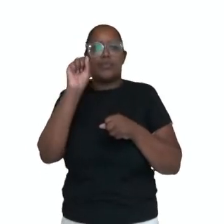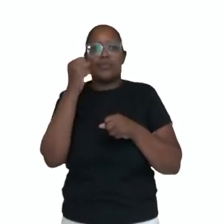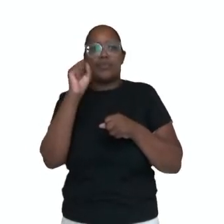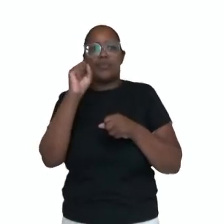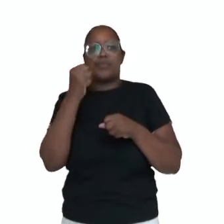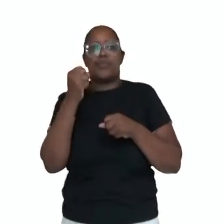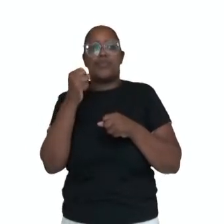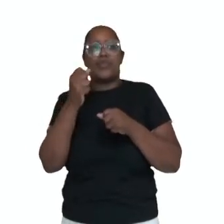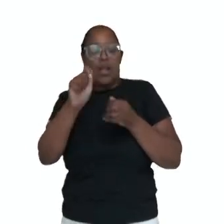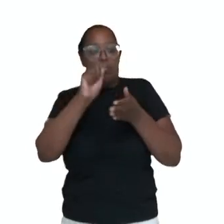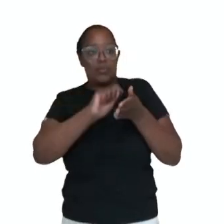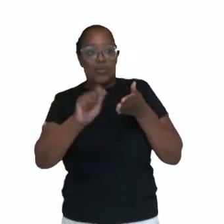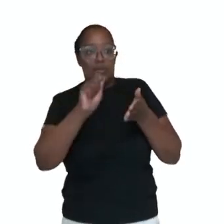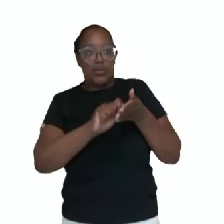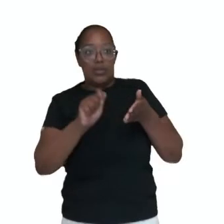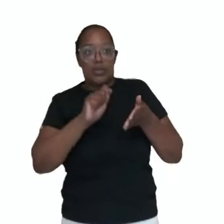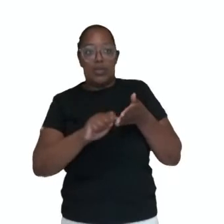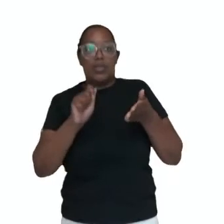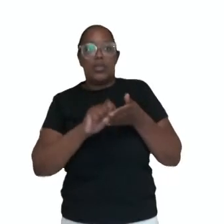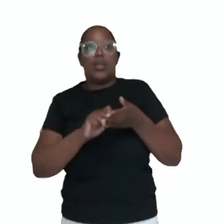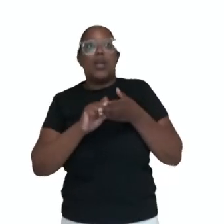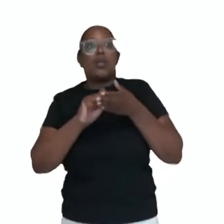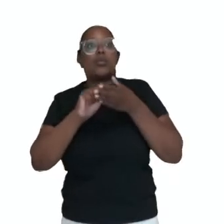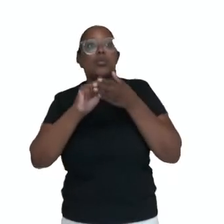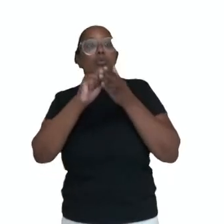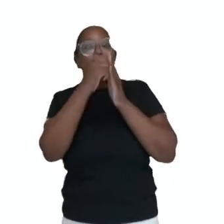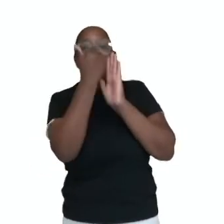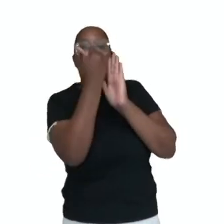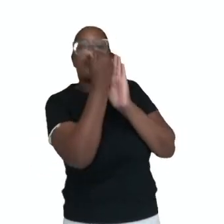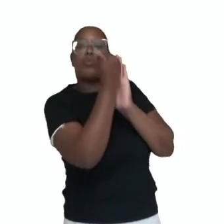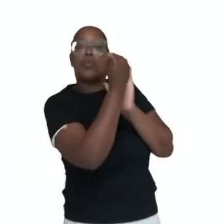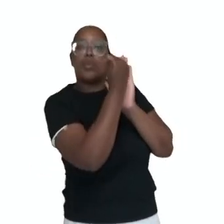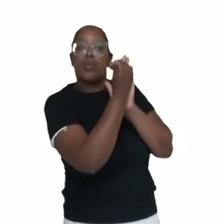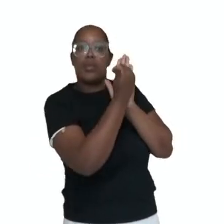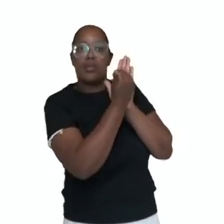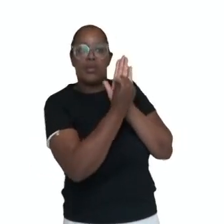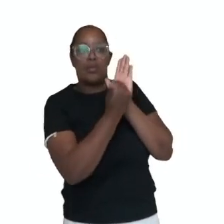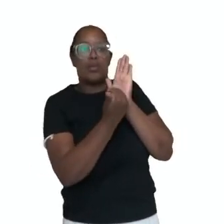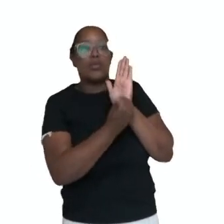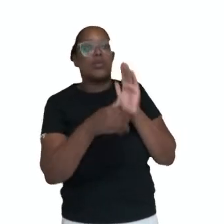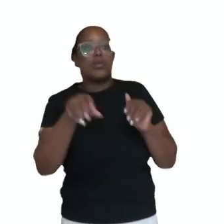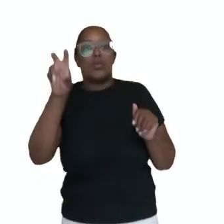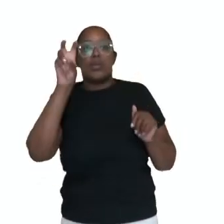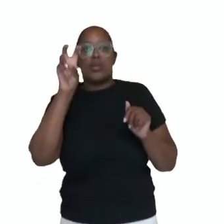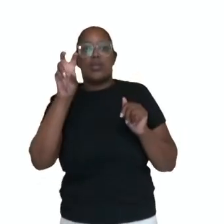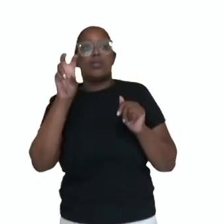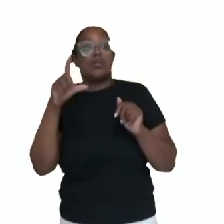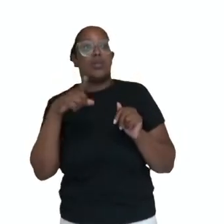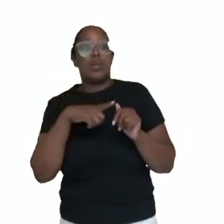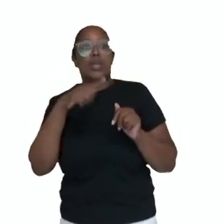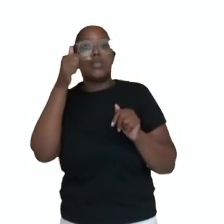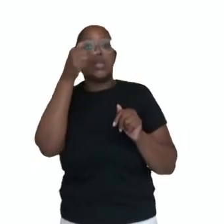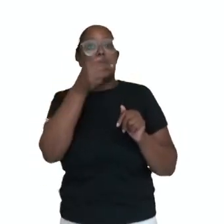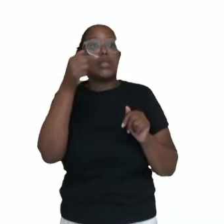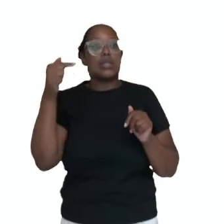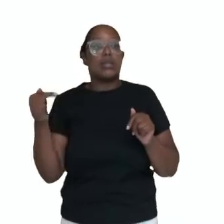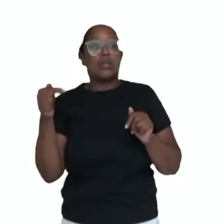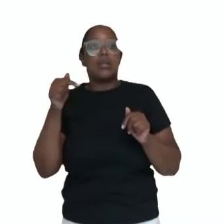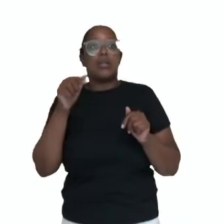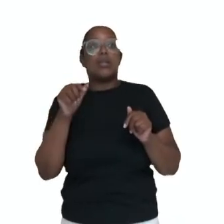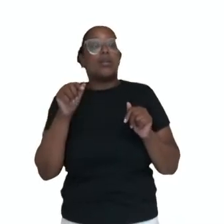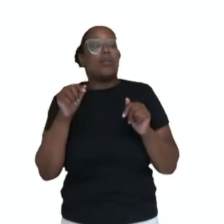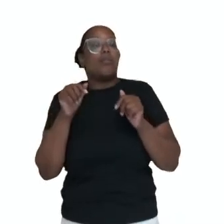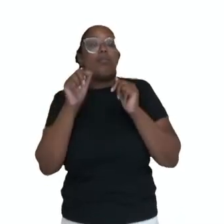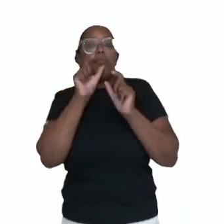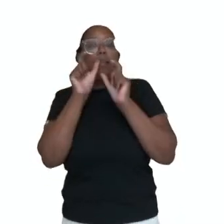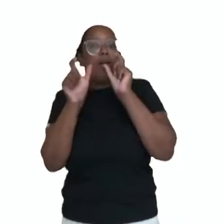possui 77 incisos sobre os direitos fundamentais garantidos aos cidadãos. E olha só que legal, né? Tem uma imagem aqui do lado,